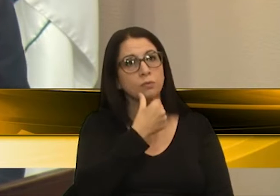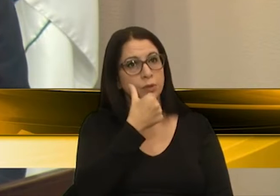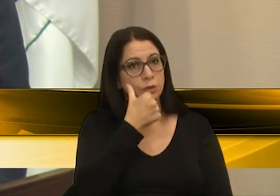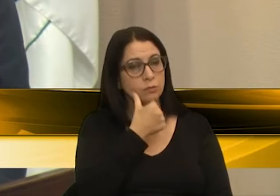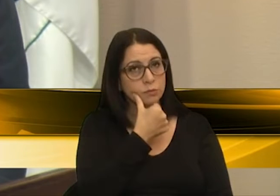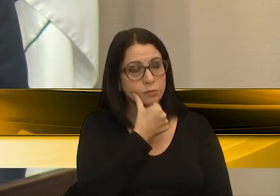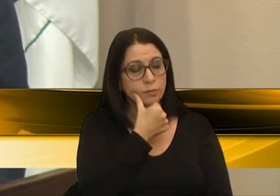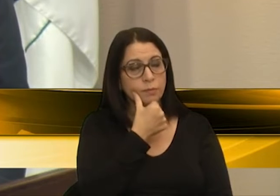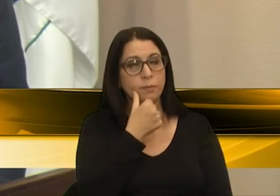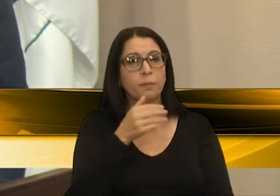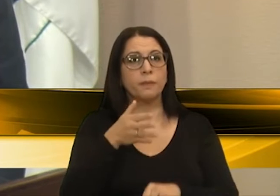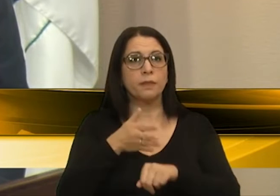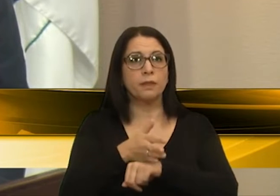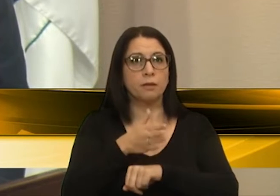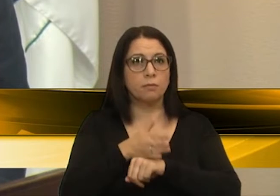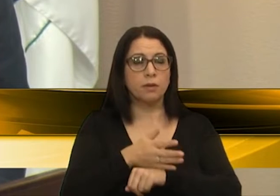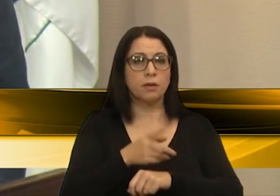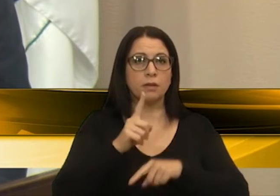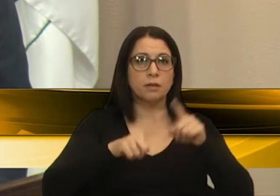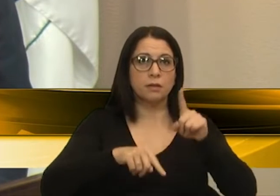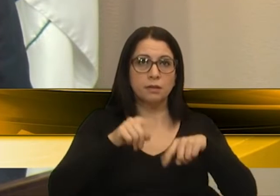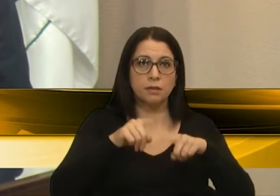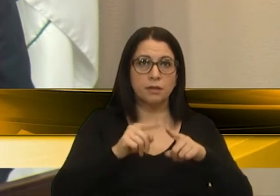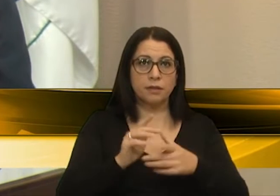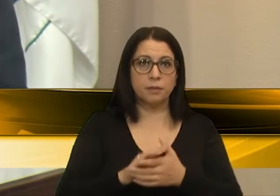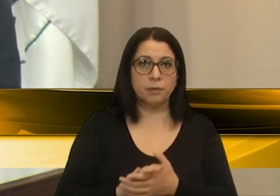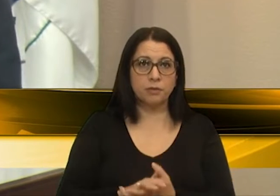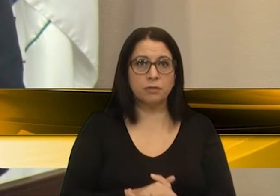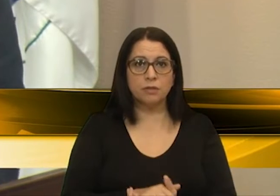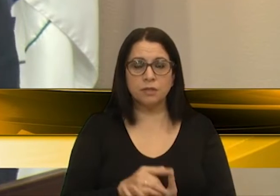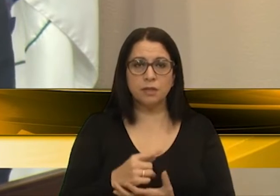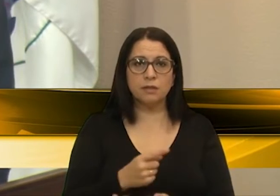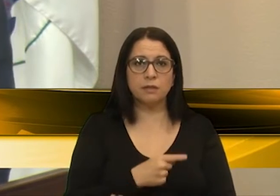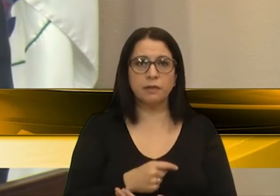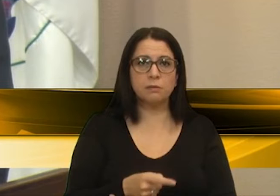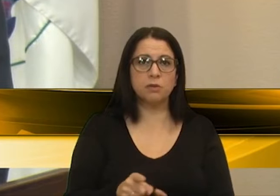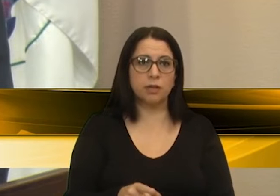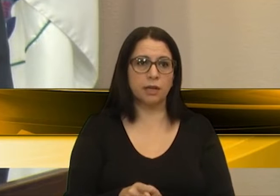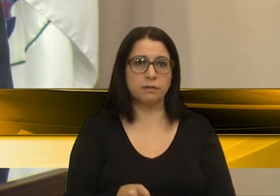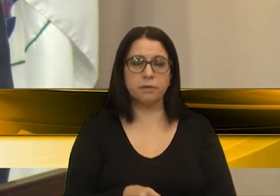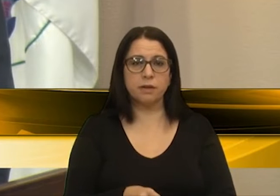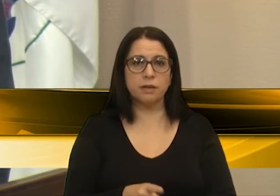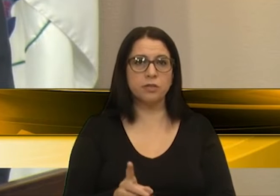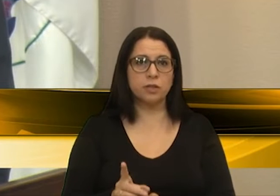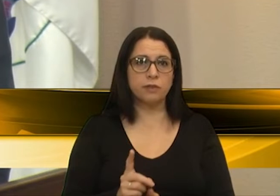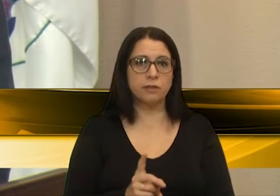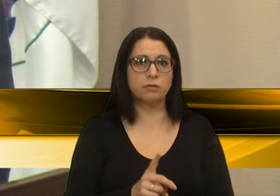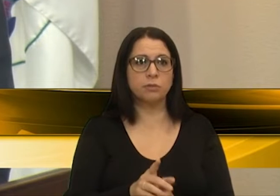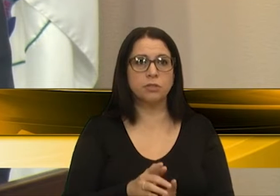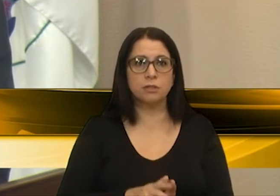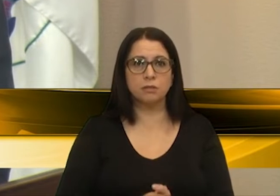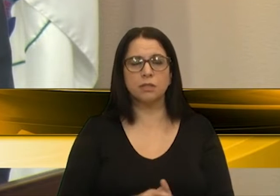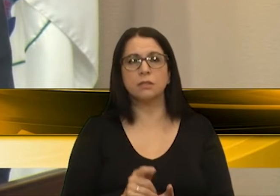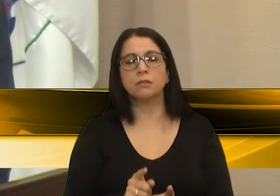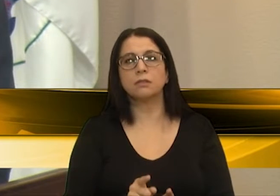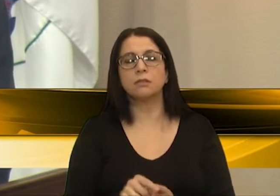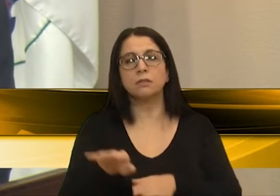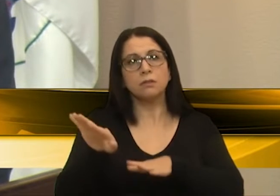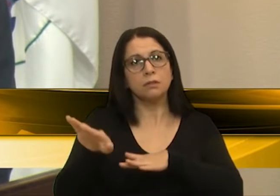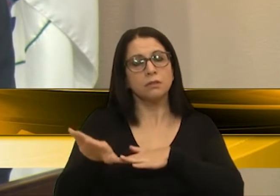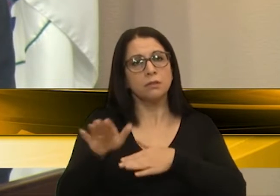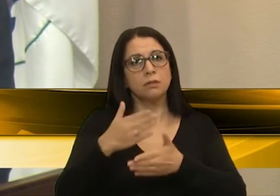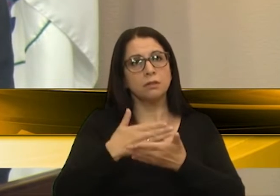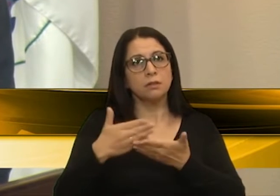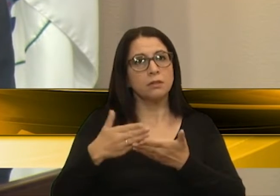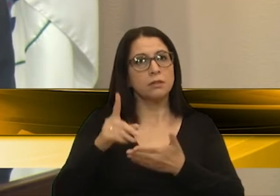para participarem dessa atividade e também para realizar diversos agradecimentos, né? A Via Sacra, ela começou